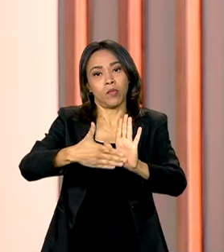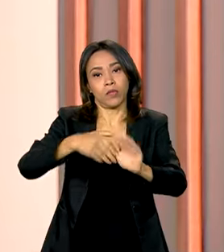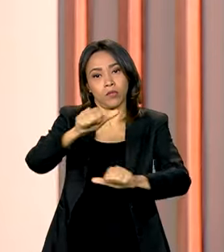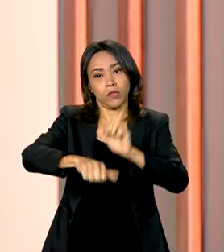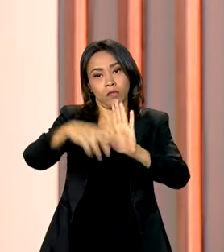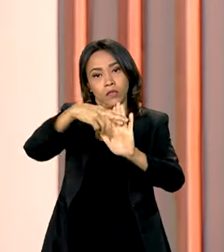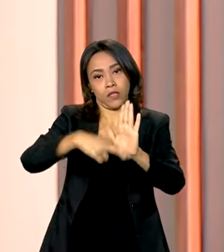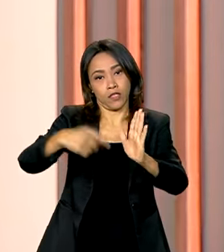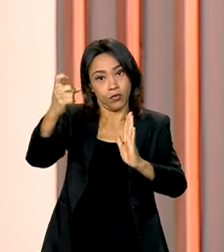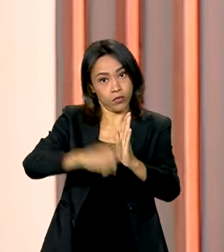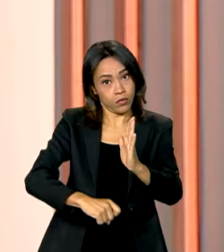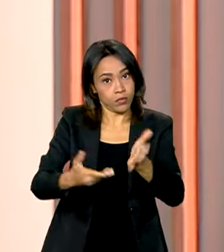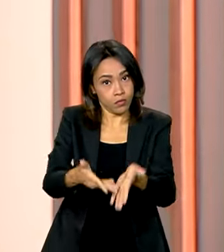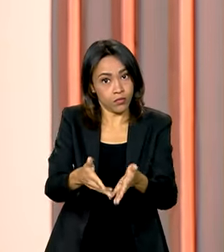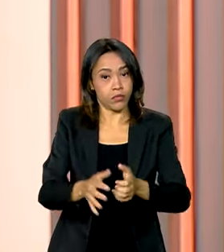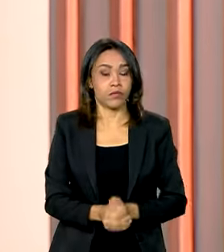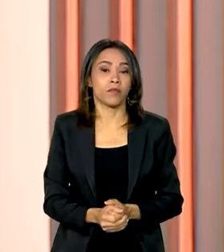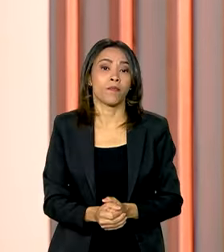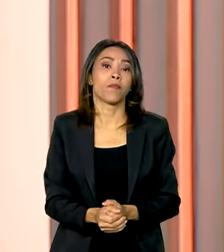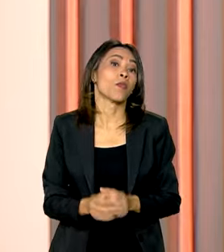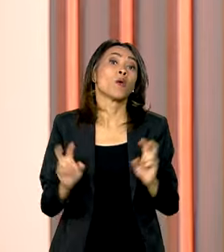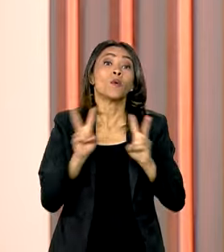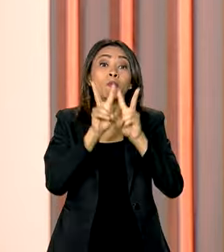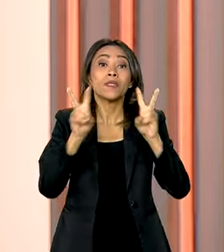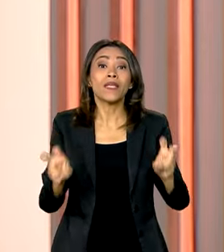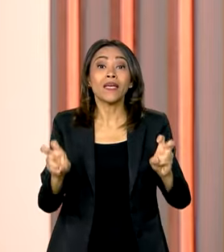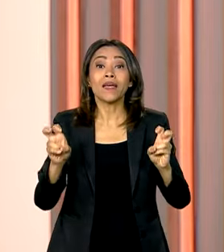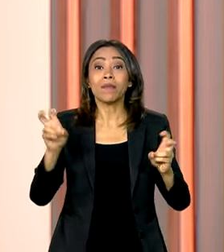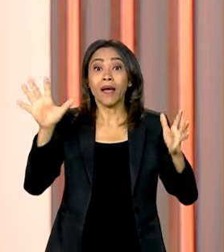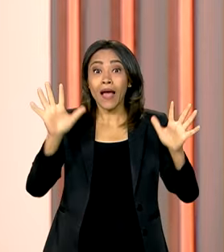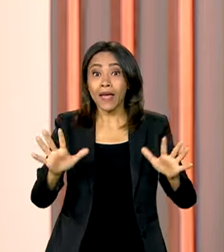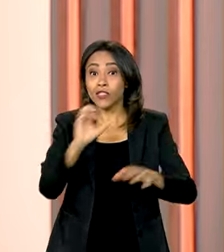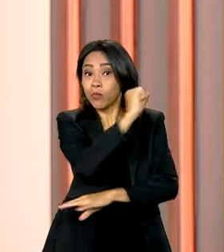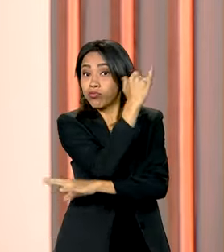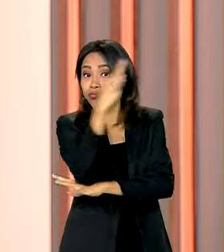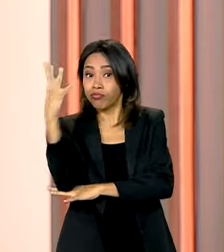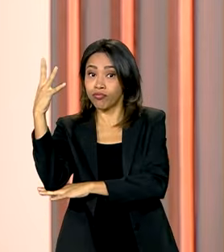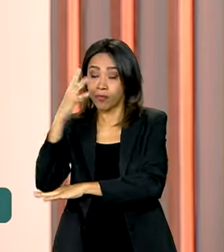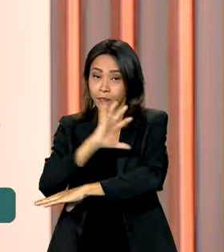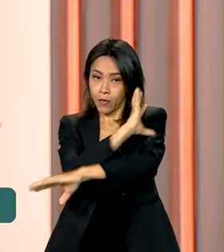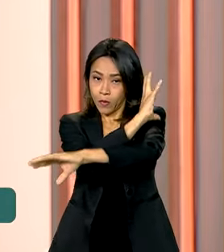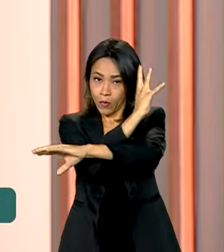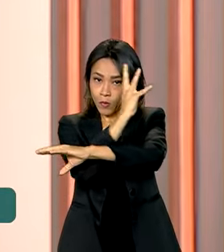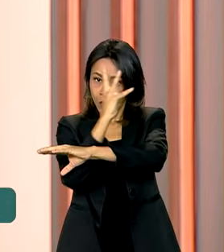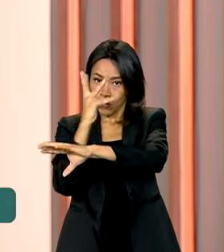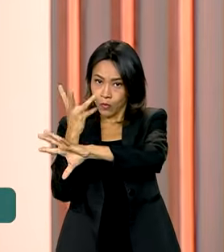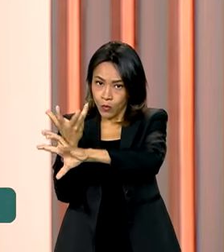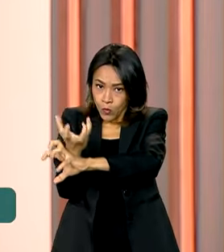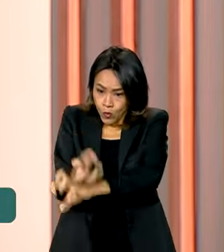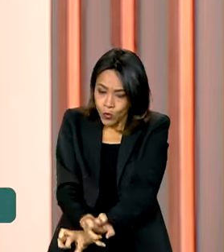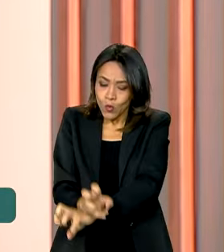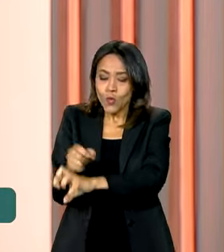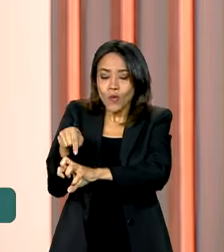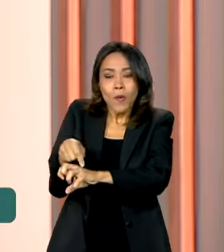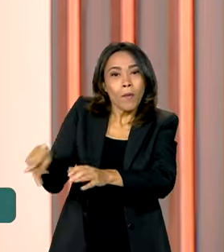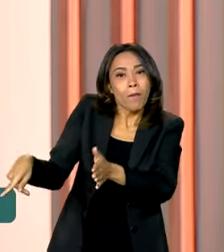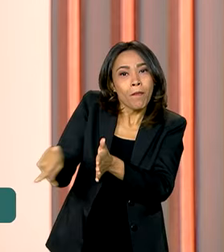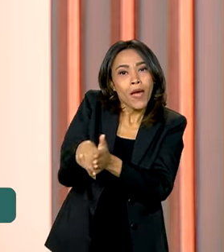tributária. E o assunto agora é meio ambiente. A Caatinga é um bioma exclusivamente brasileiro,